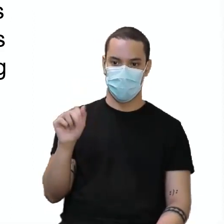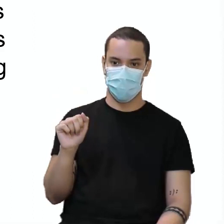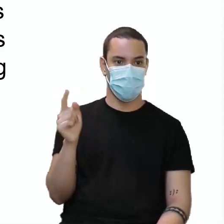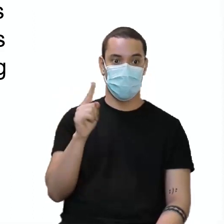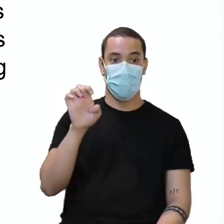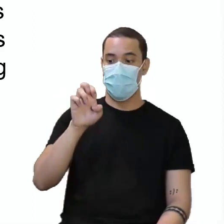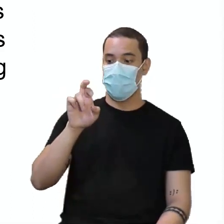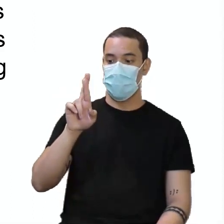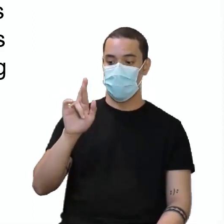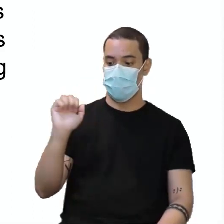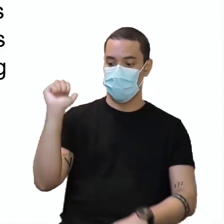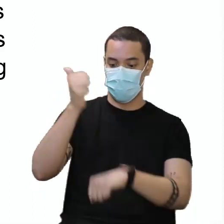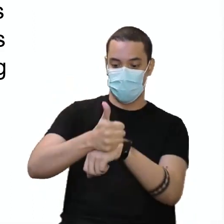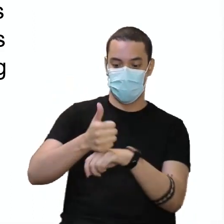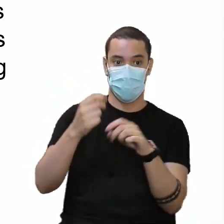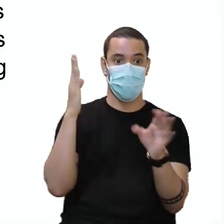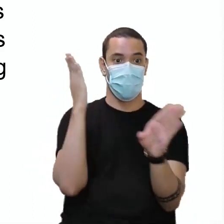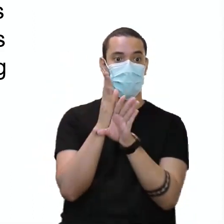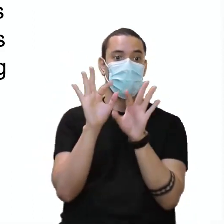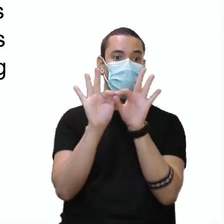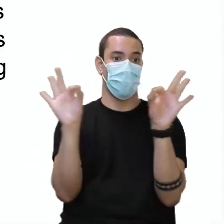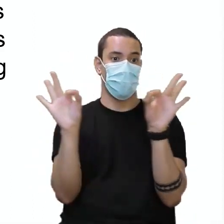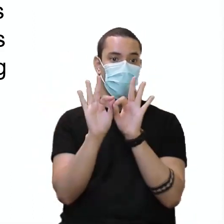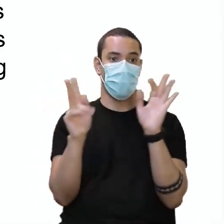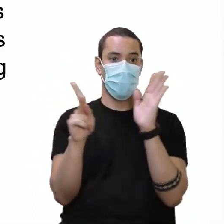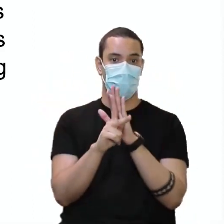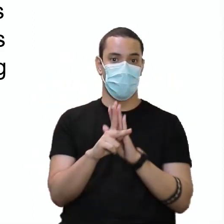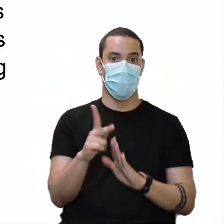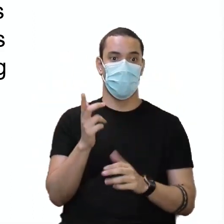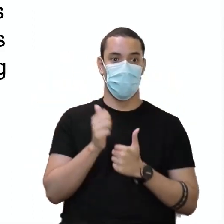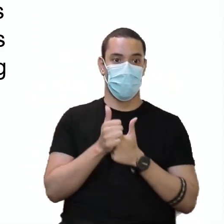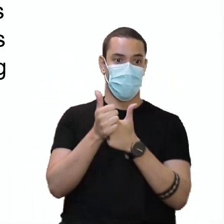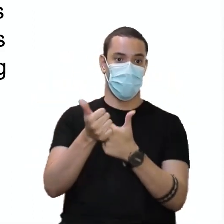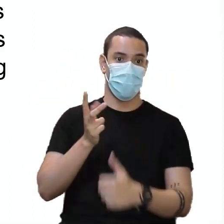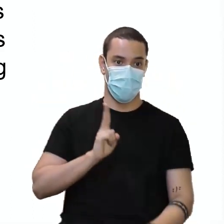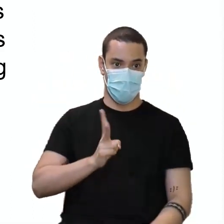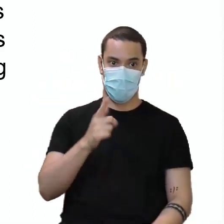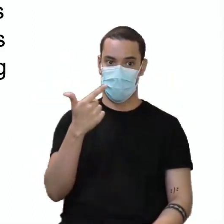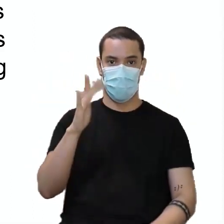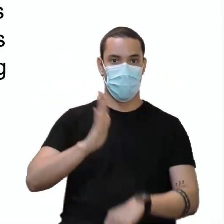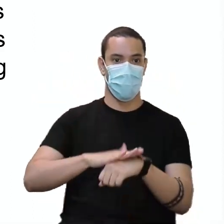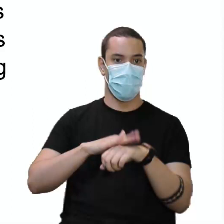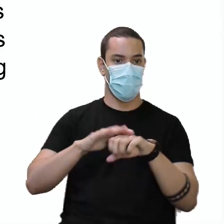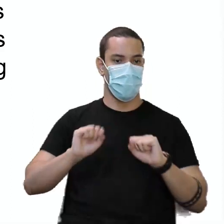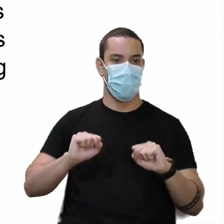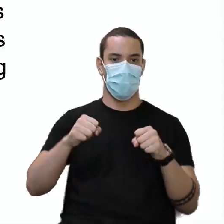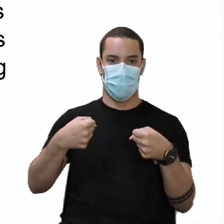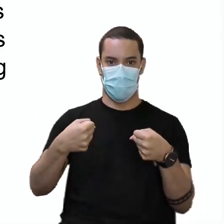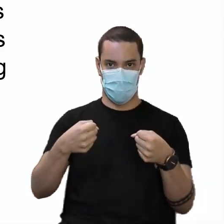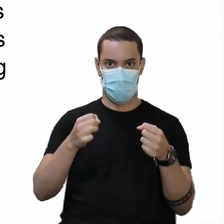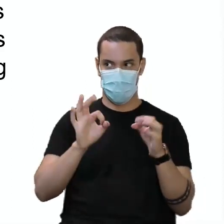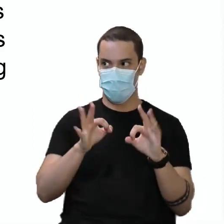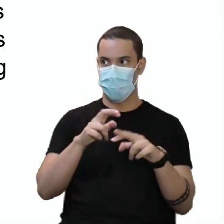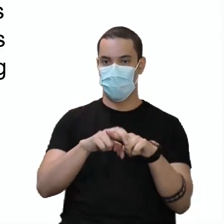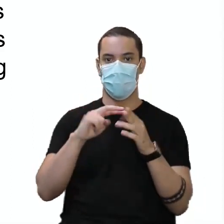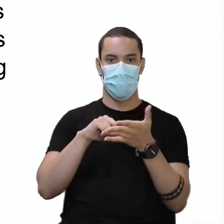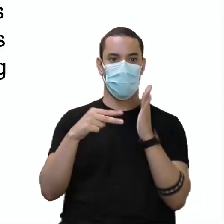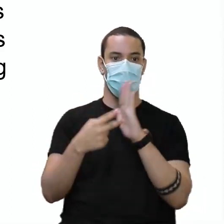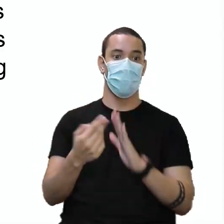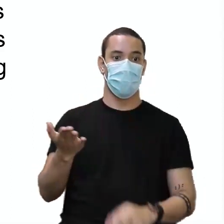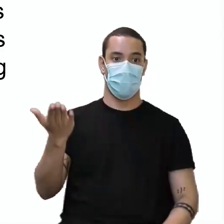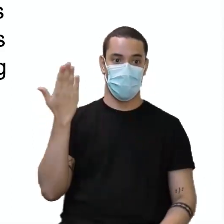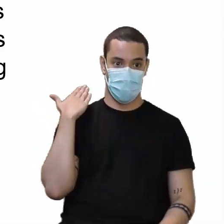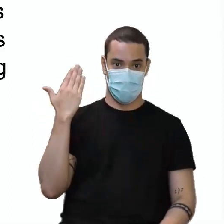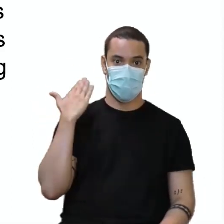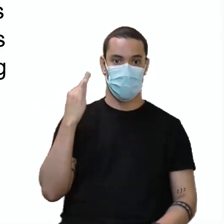era aqui, por não ser uma frase no past continuous. Não tem uma ação aqui dando continuidade, tá? Só é o passado